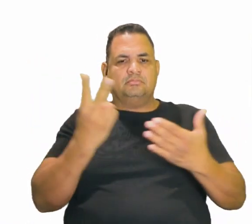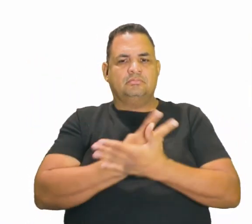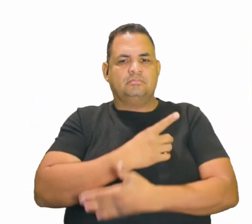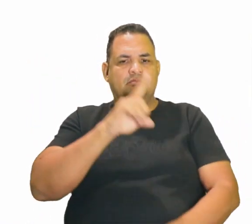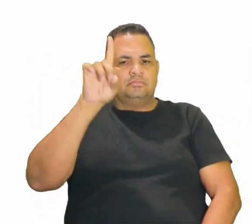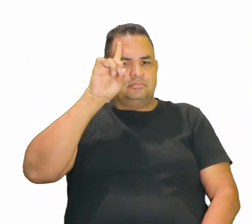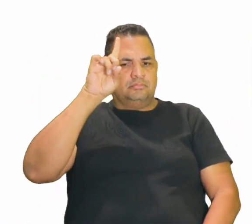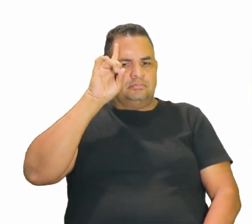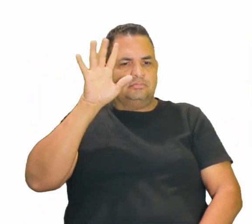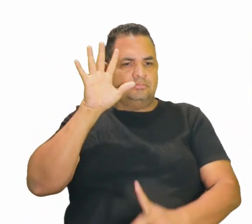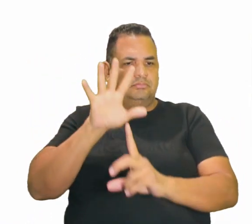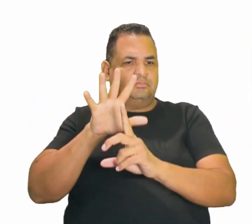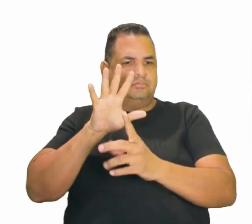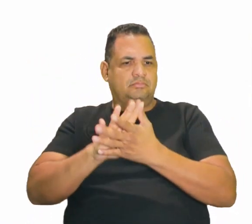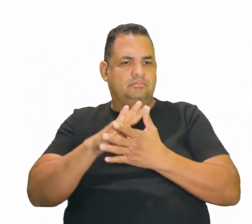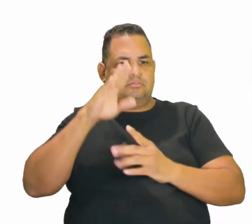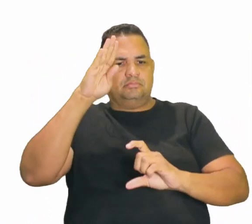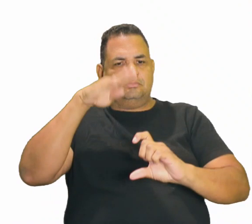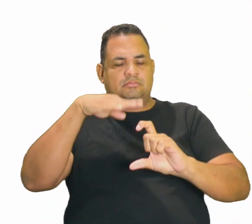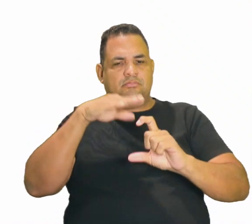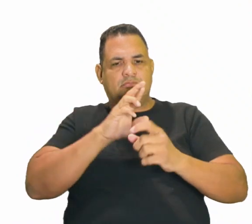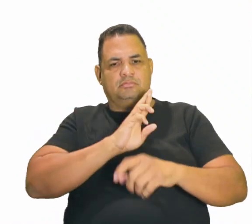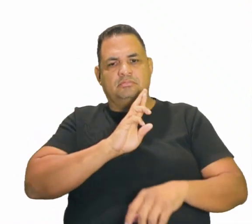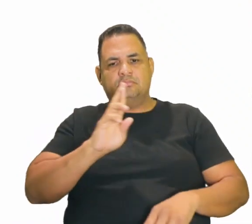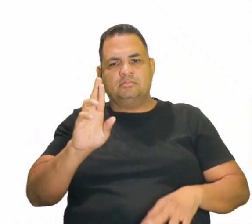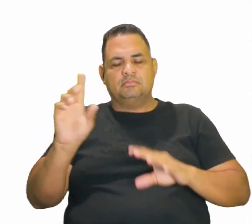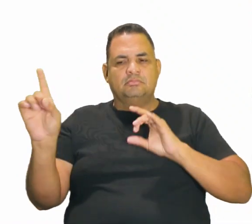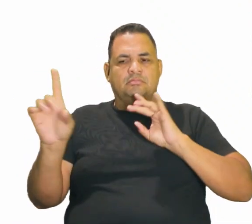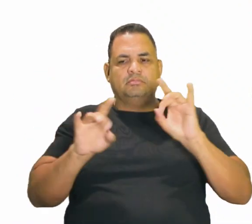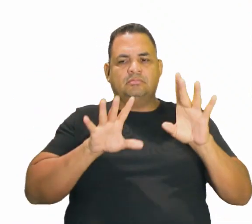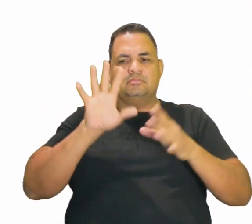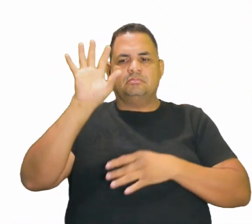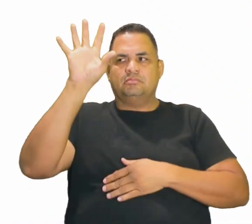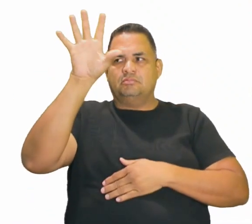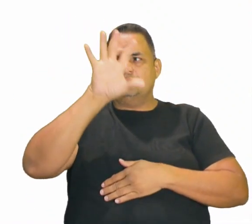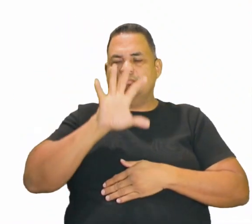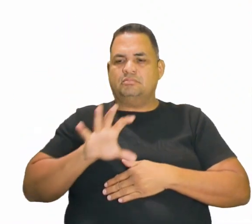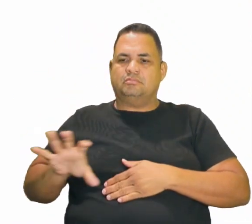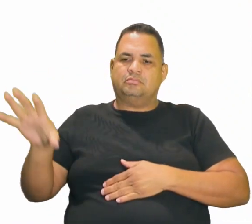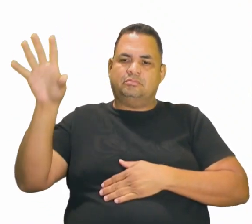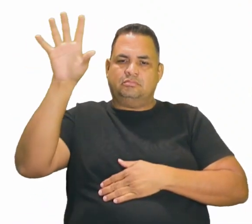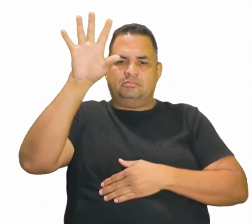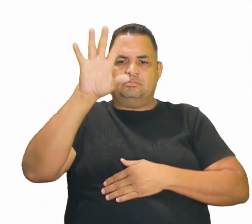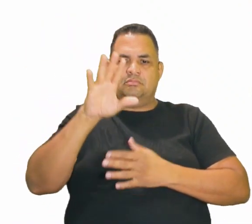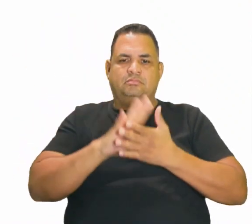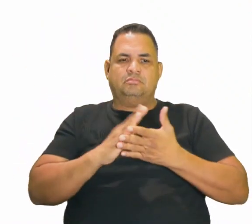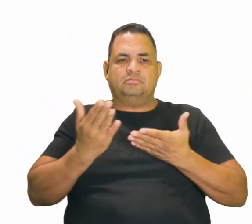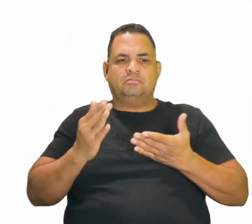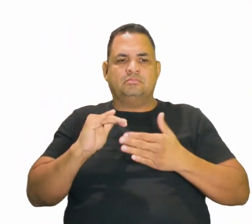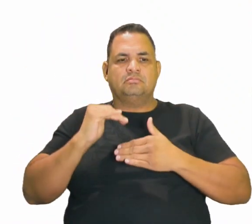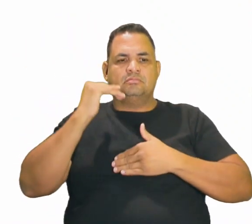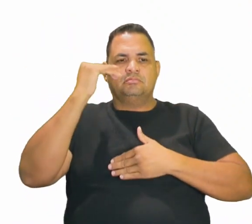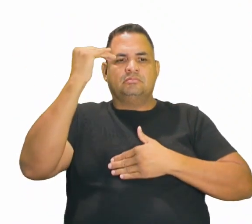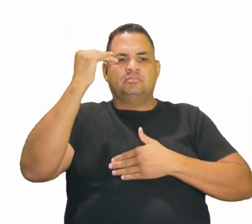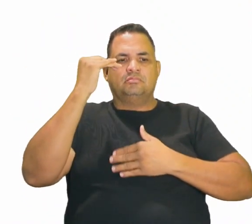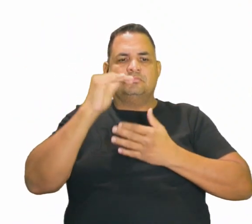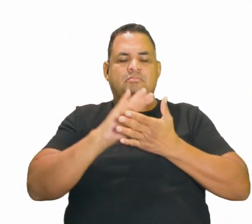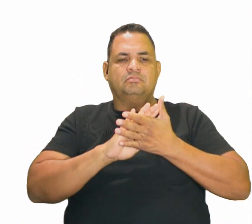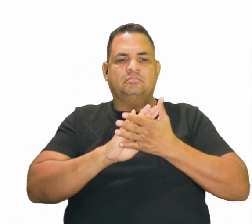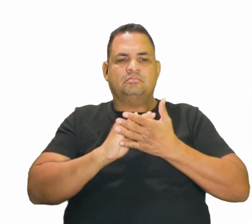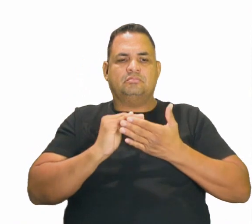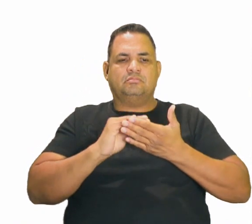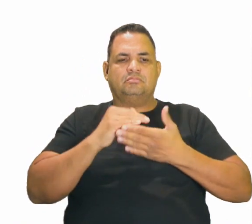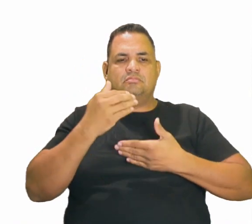cotidiano sobre influência mitológica e religiosa de cada região sobrepondo aspectos